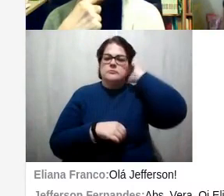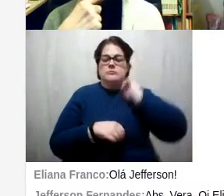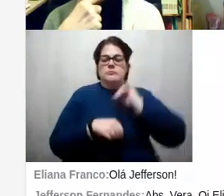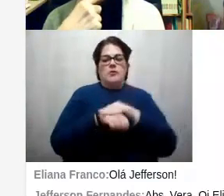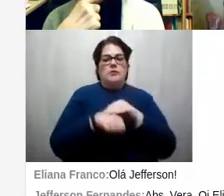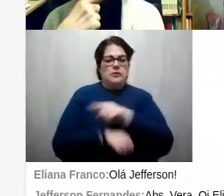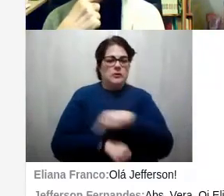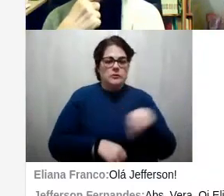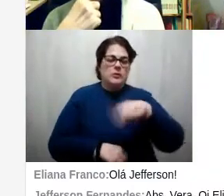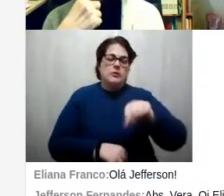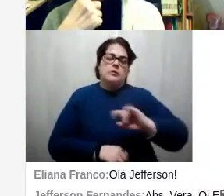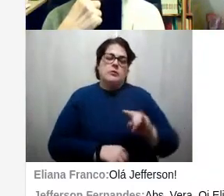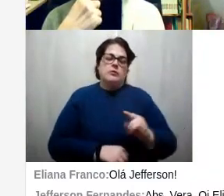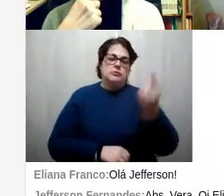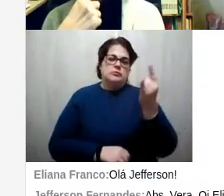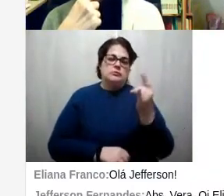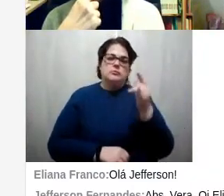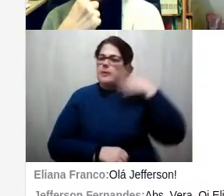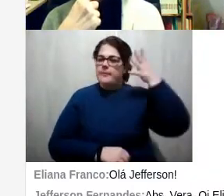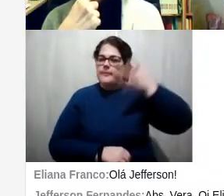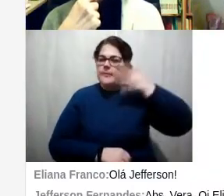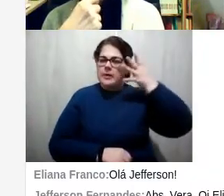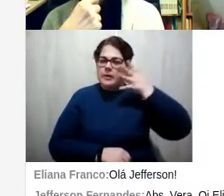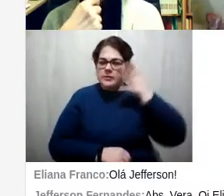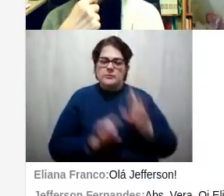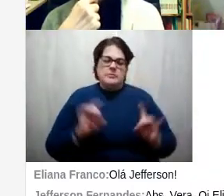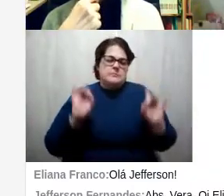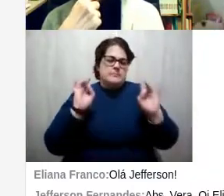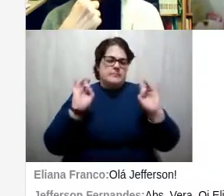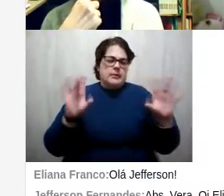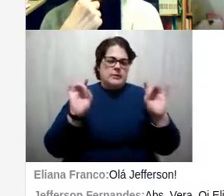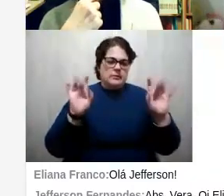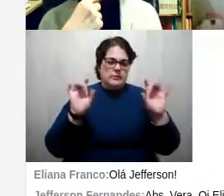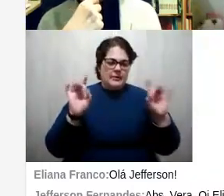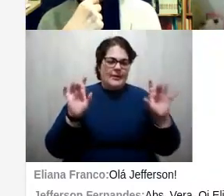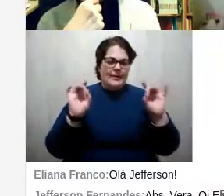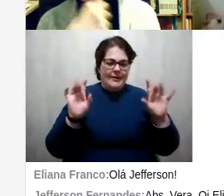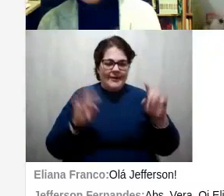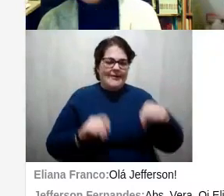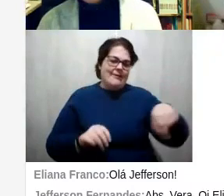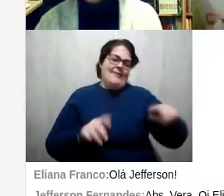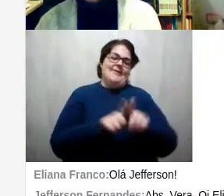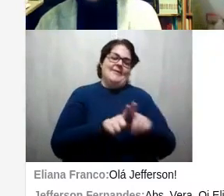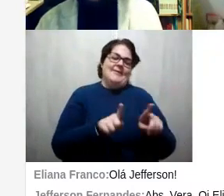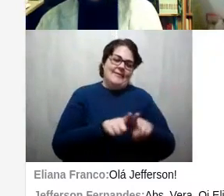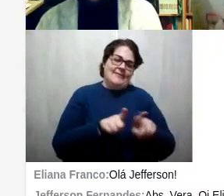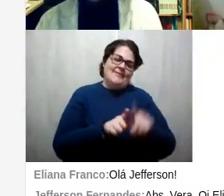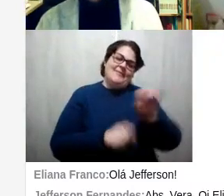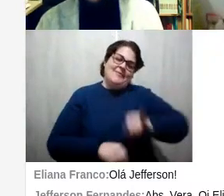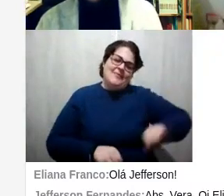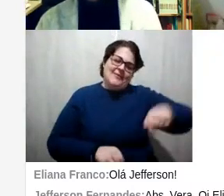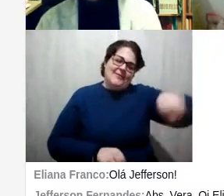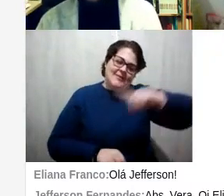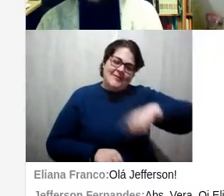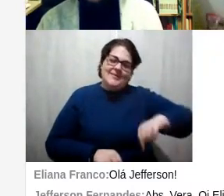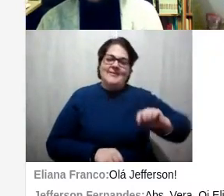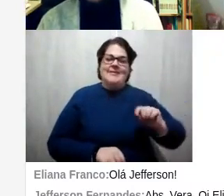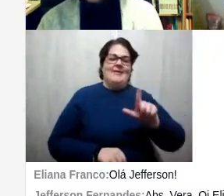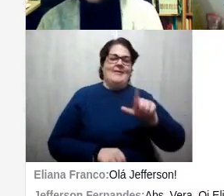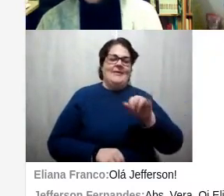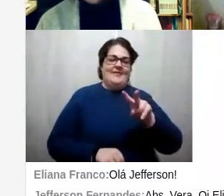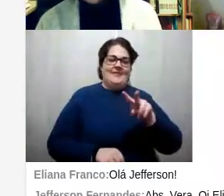palestra, a nossa convidada super especial, grande referência para todos nós, a Lívia Mota.